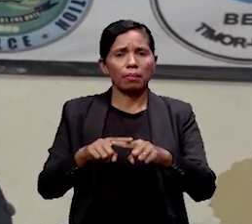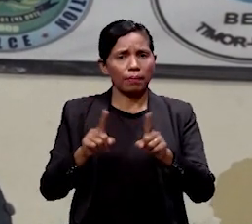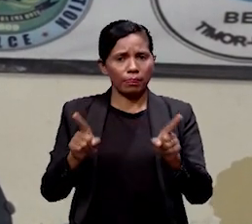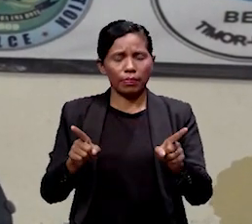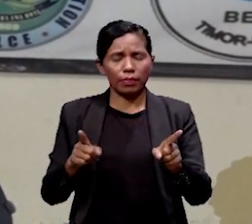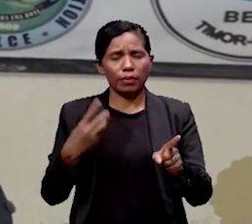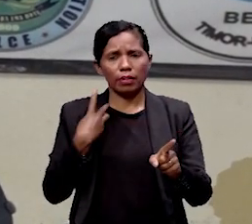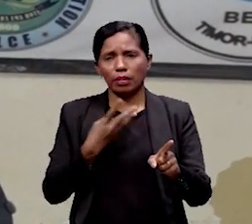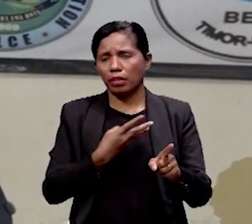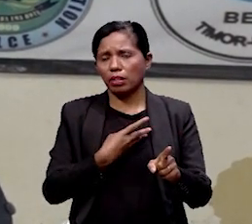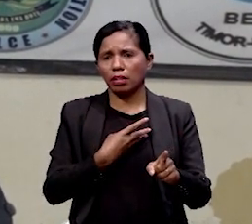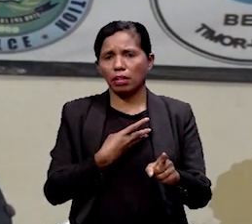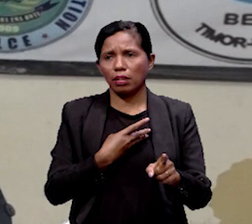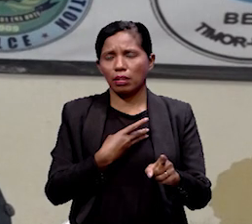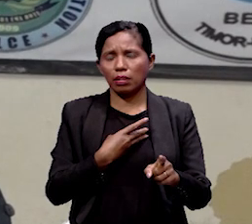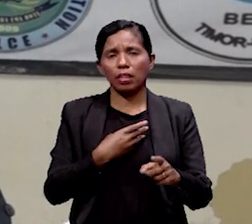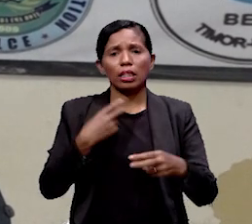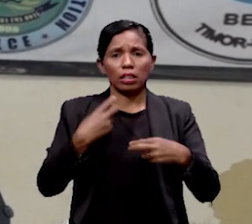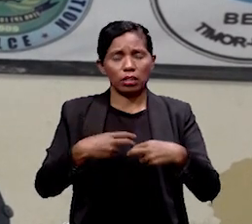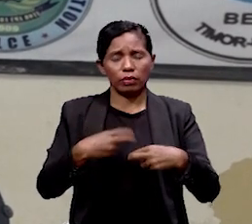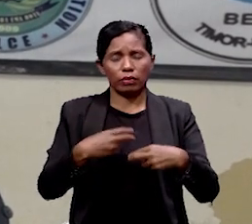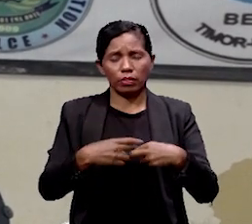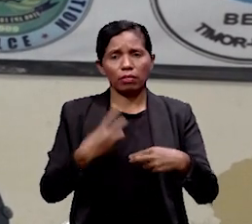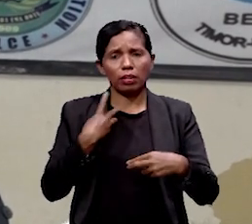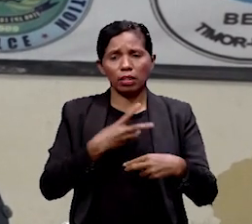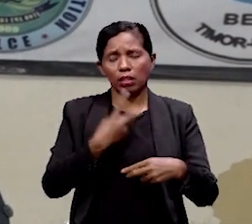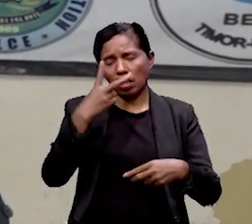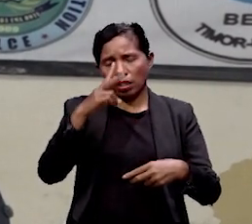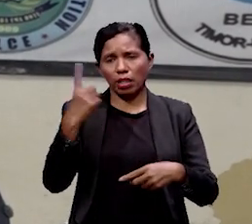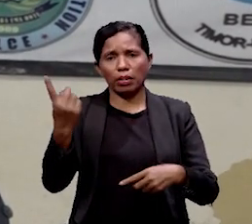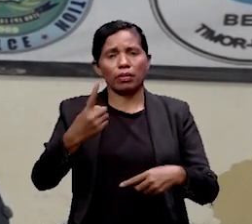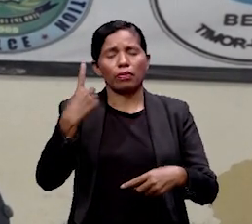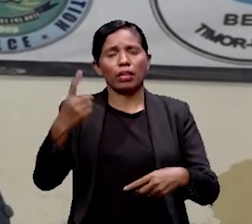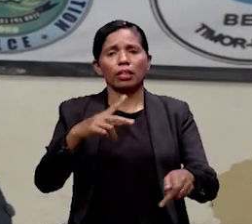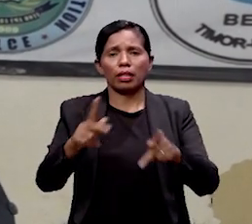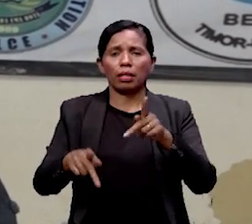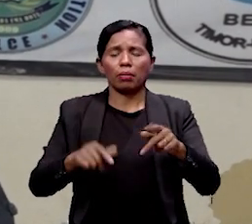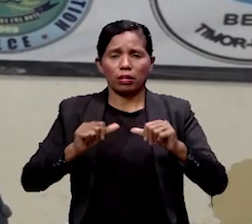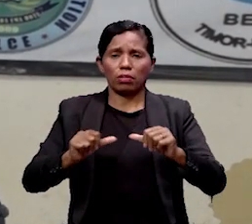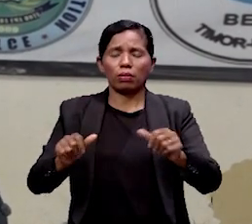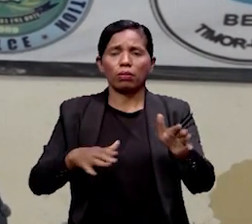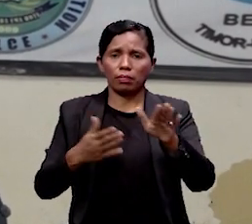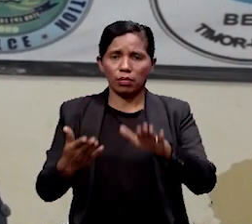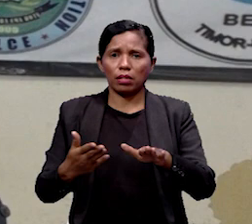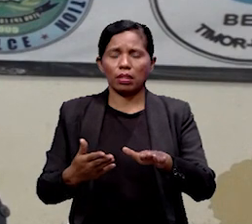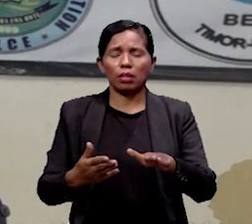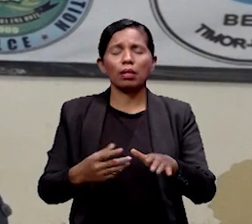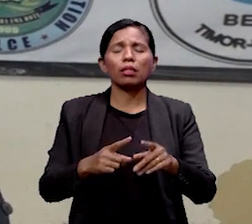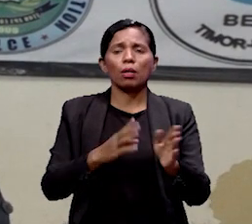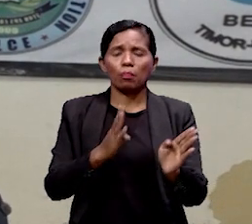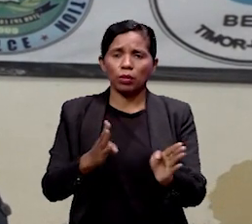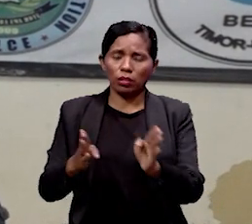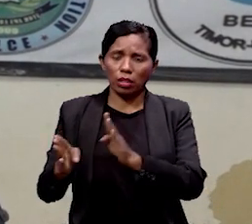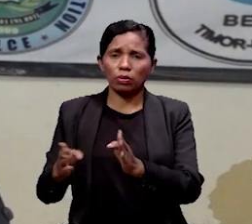desafio que existe existe, que o processo de atendimento para o